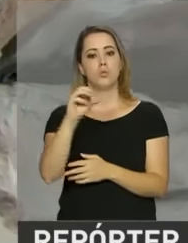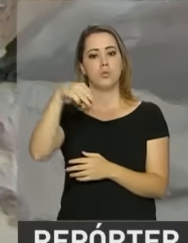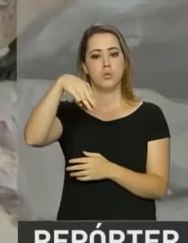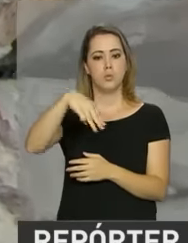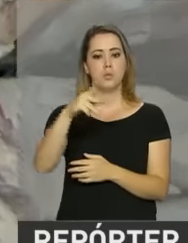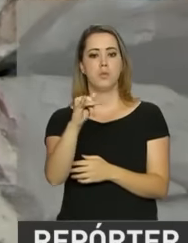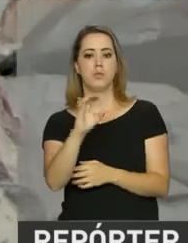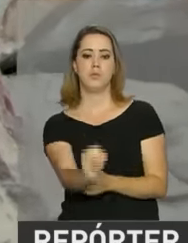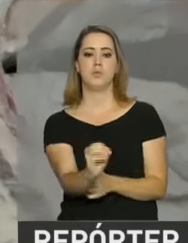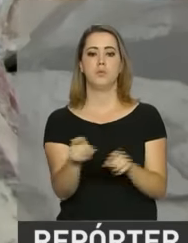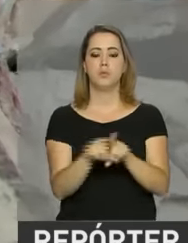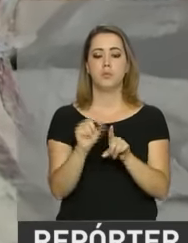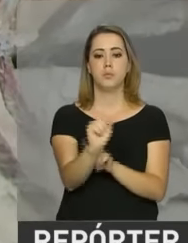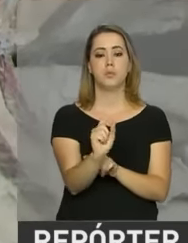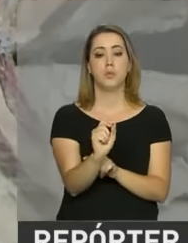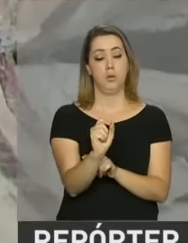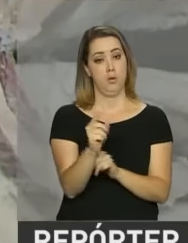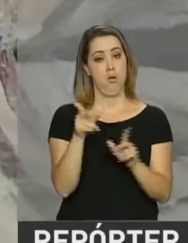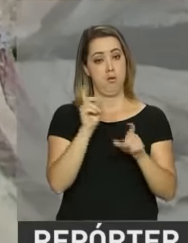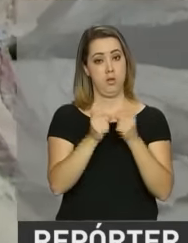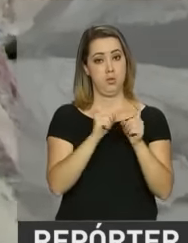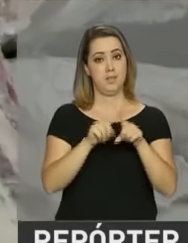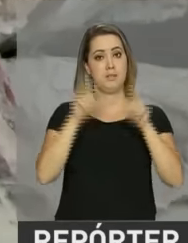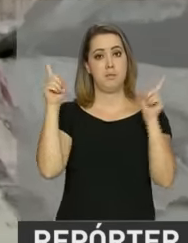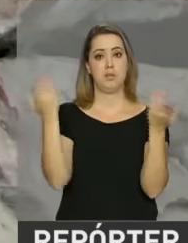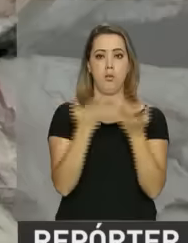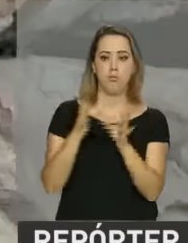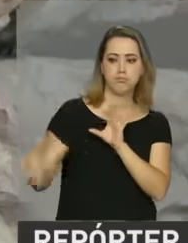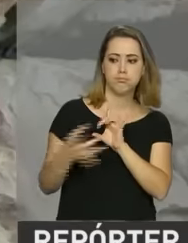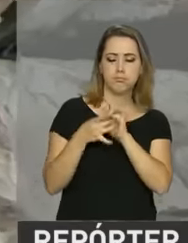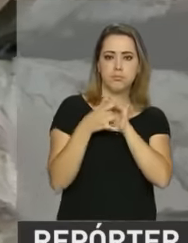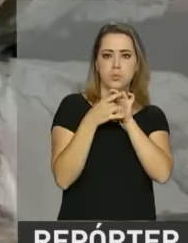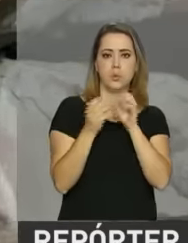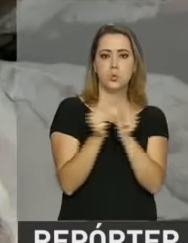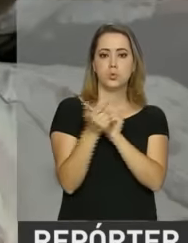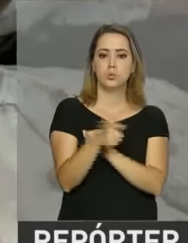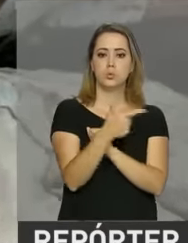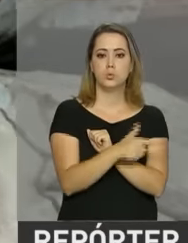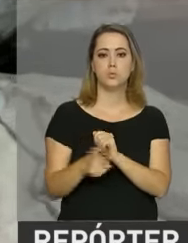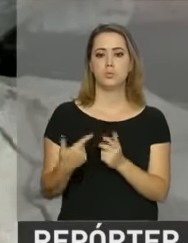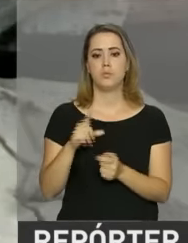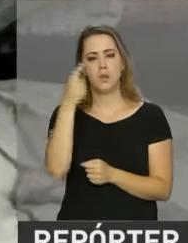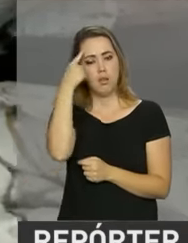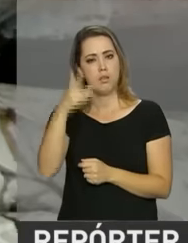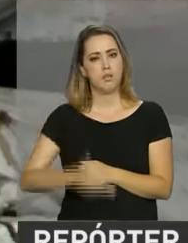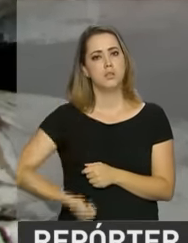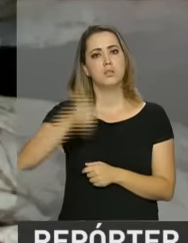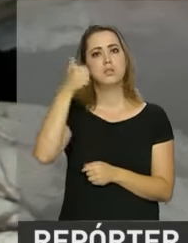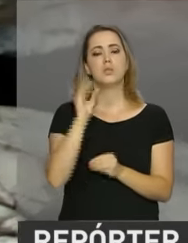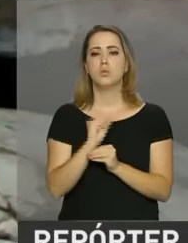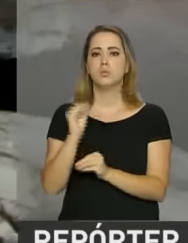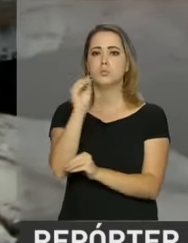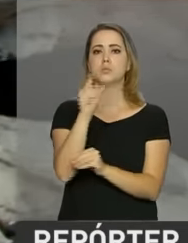de conservação da biodiversidade o icmb mas a gestão vai passar a ser compartilhada A ideia é melhorar os mecanismos de